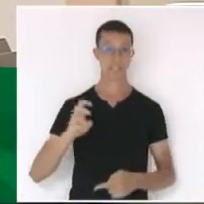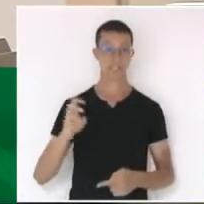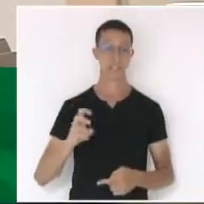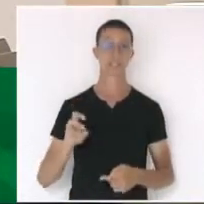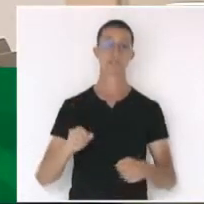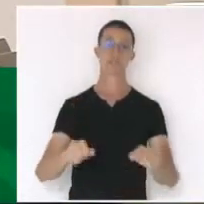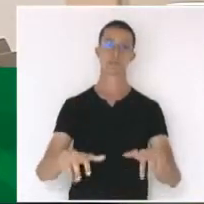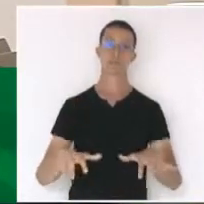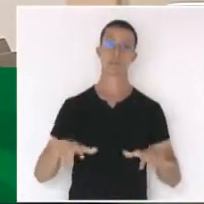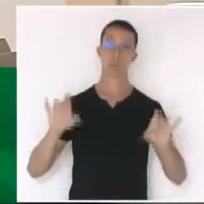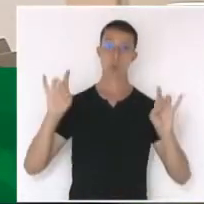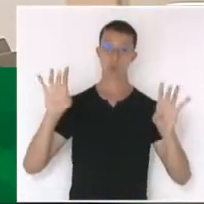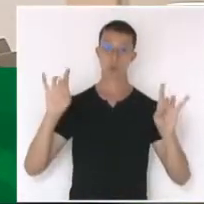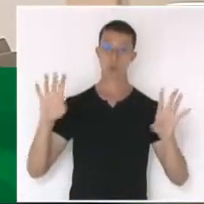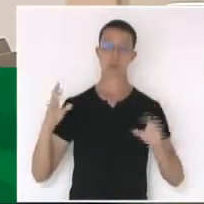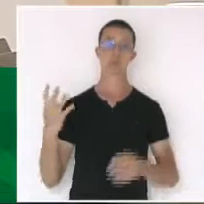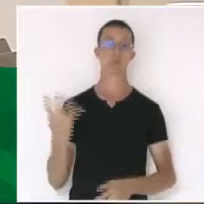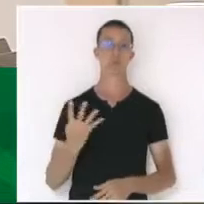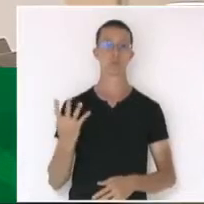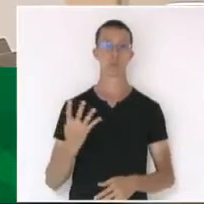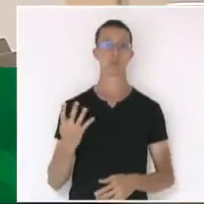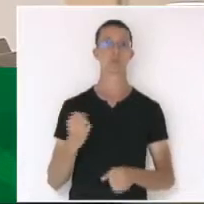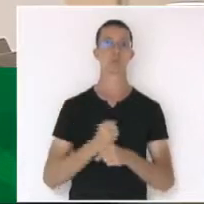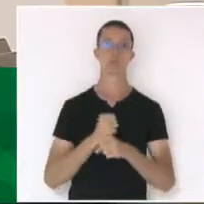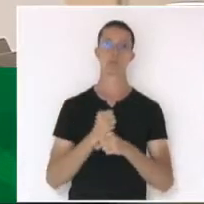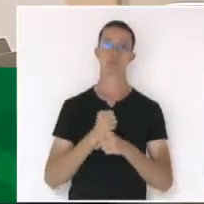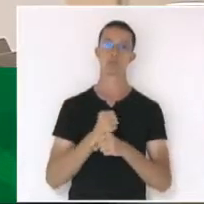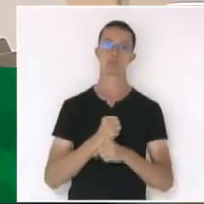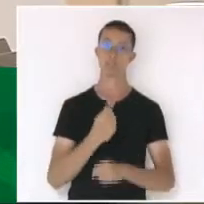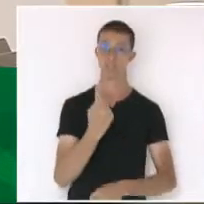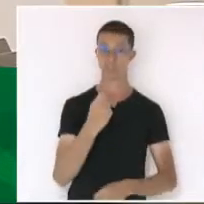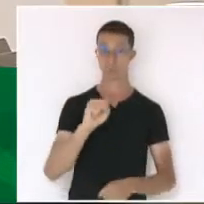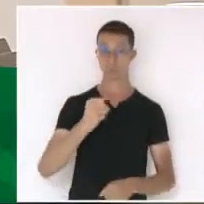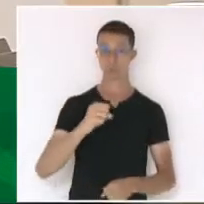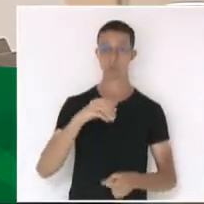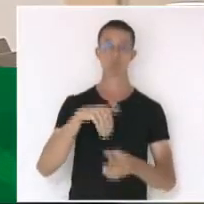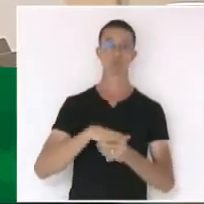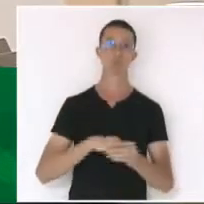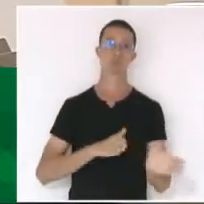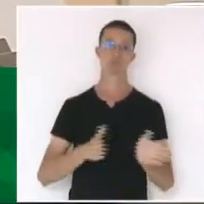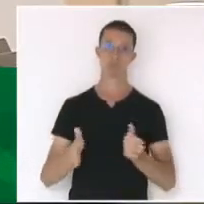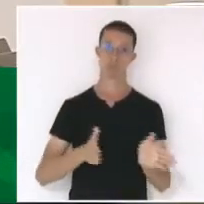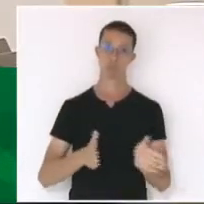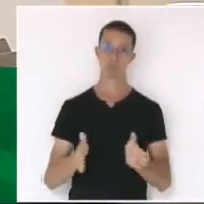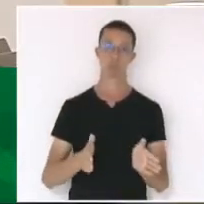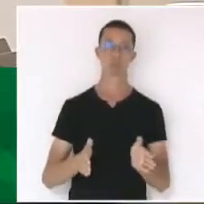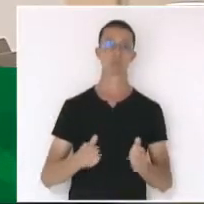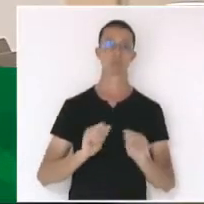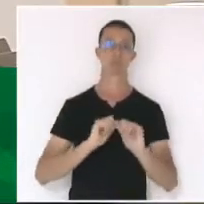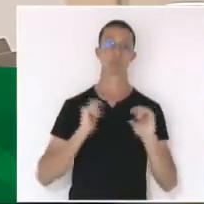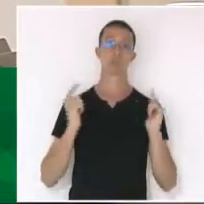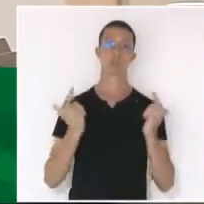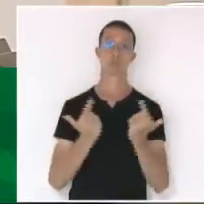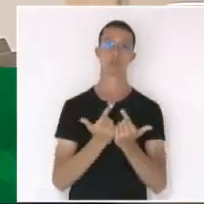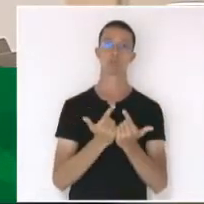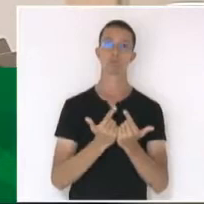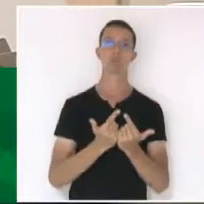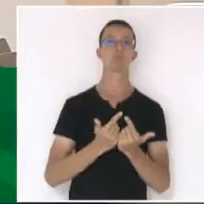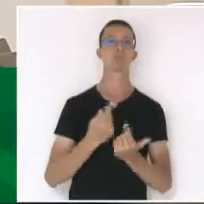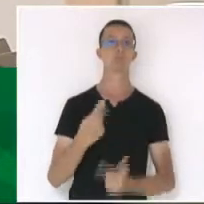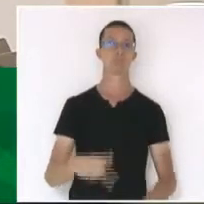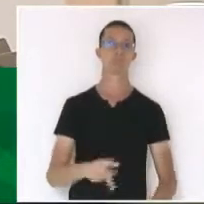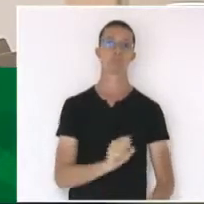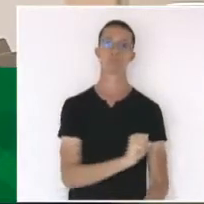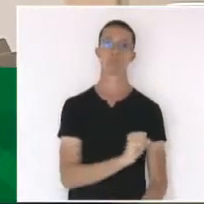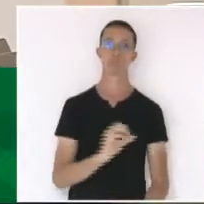especial da 4ª sessão Legislativa da décima oitava legislatura da Assembleia Legislativa do